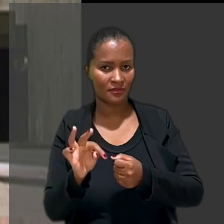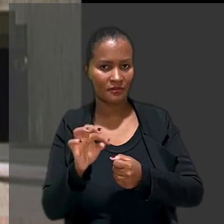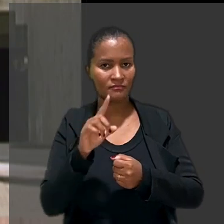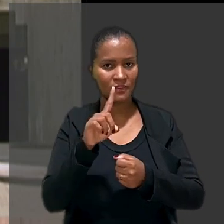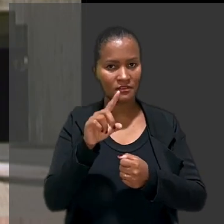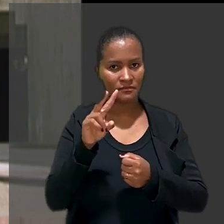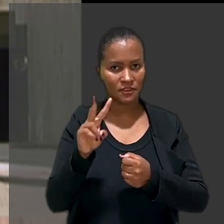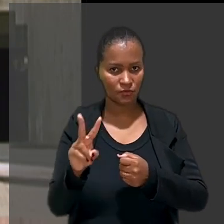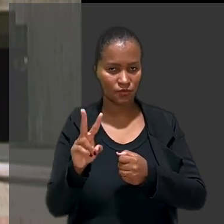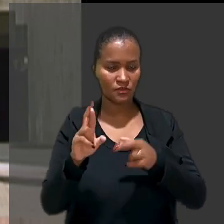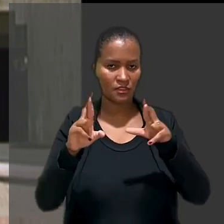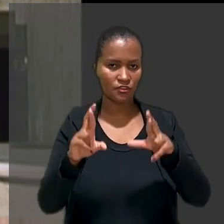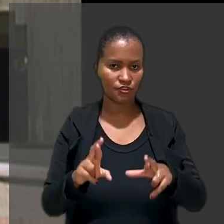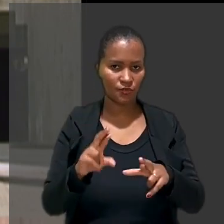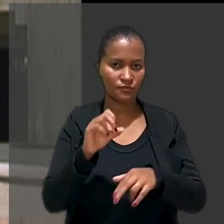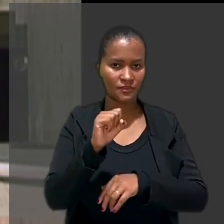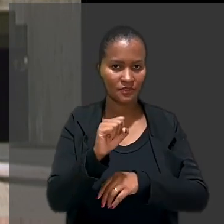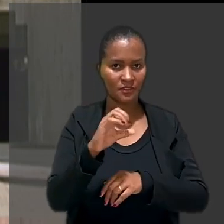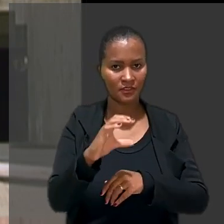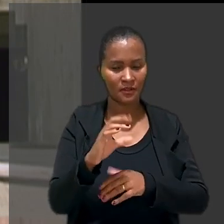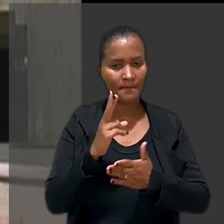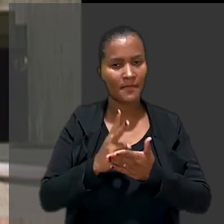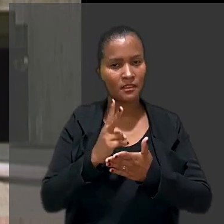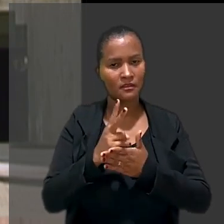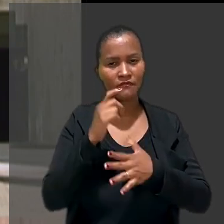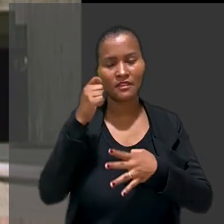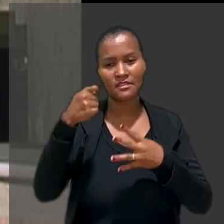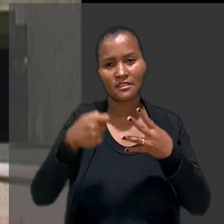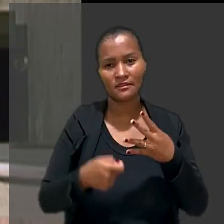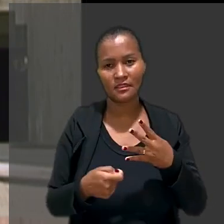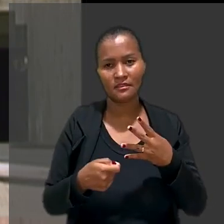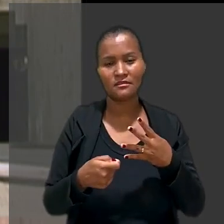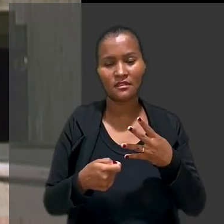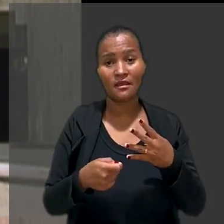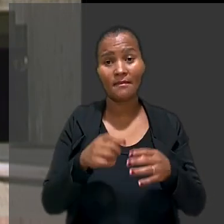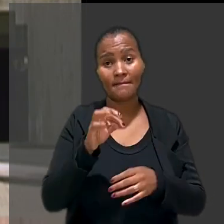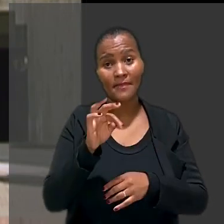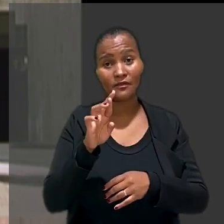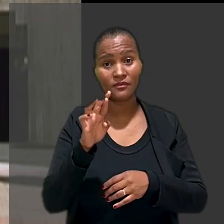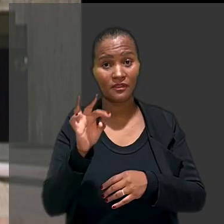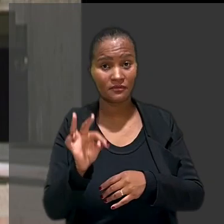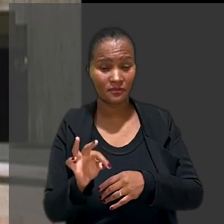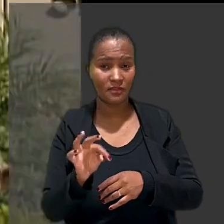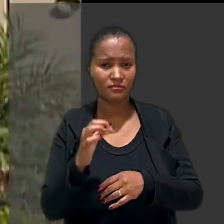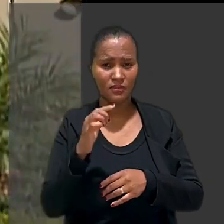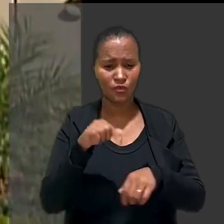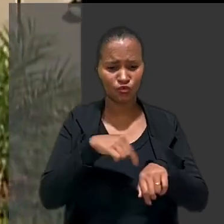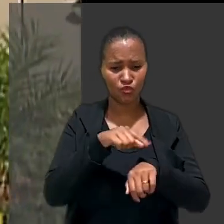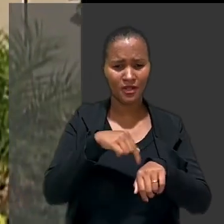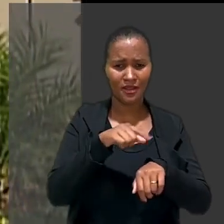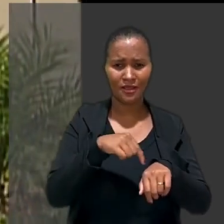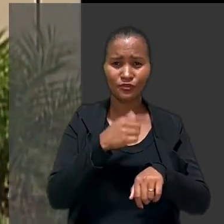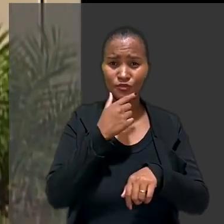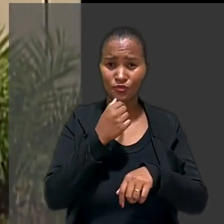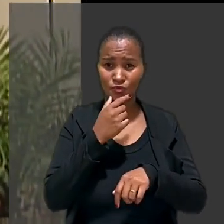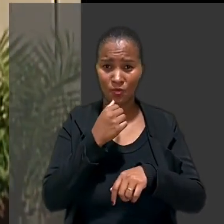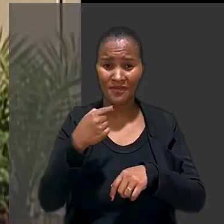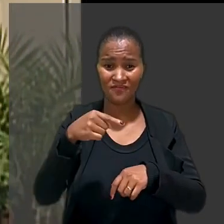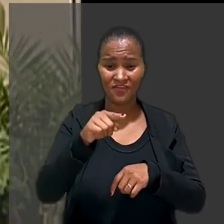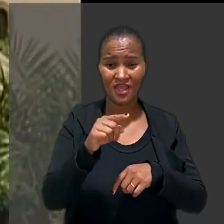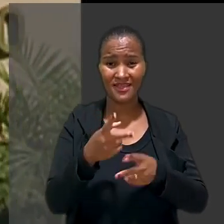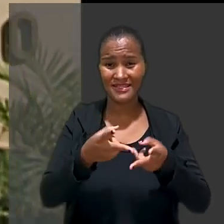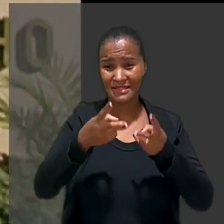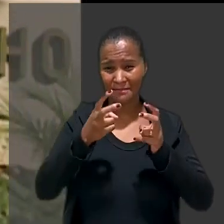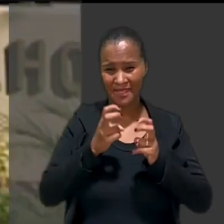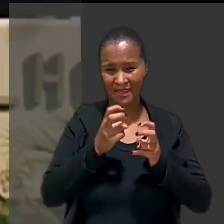do Trabalho da 12ª Região em Santa Catarina manteve a sentença. Para o TRT, os honorários que o advogado